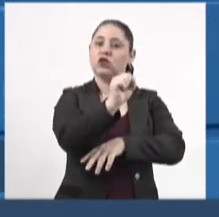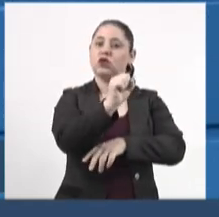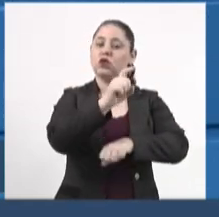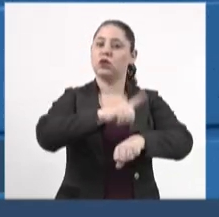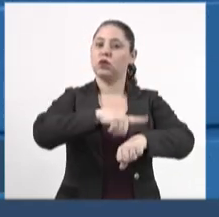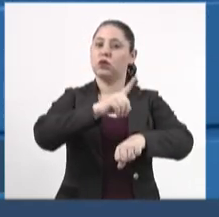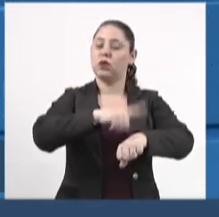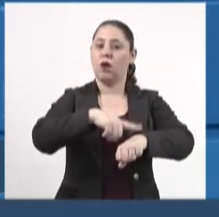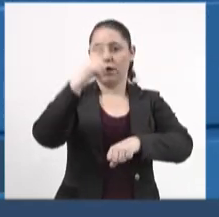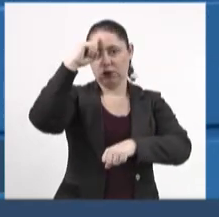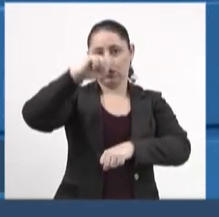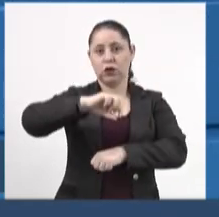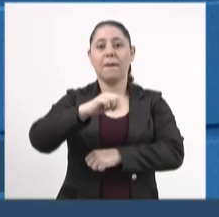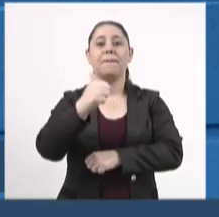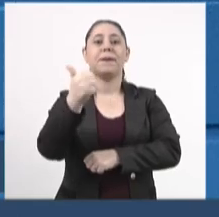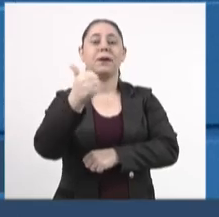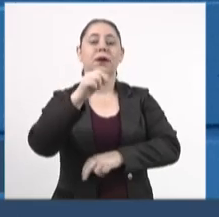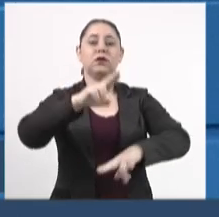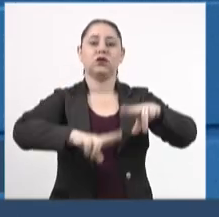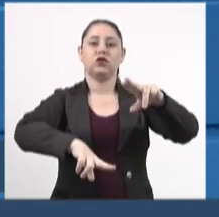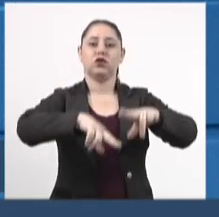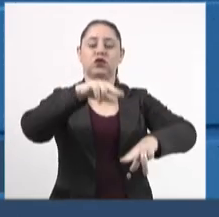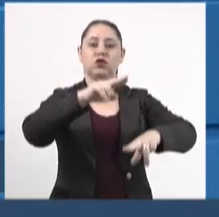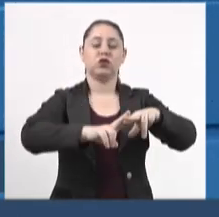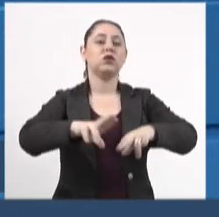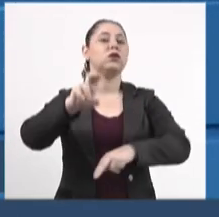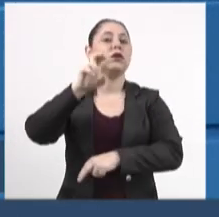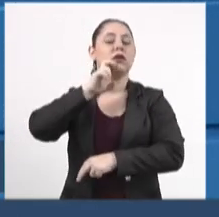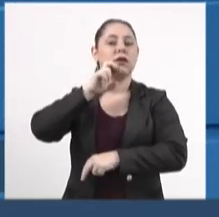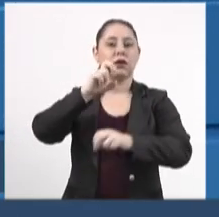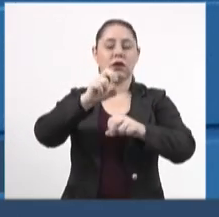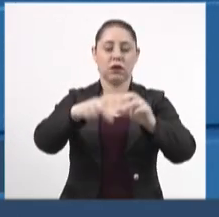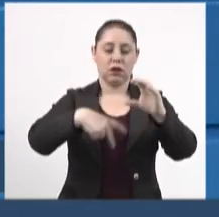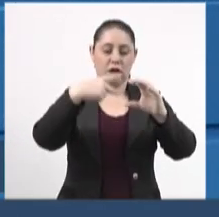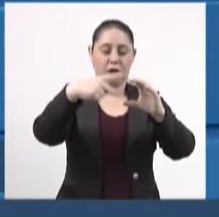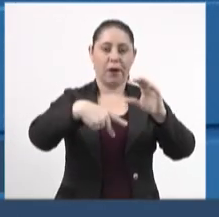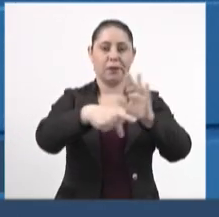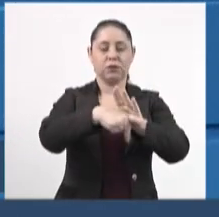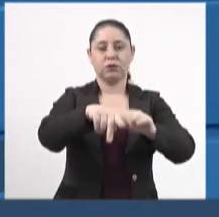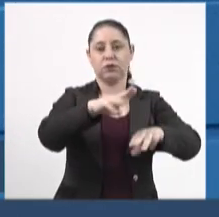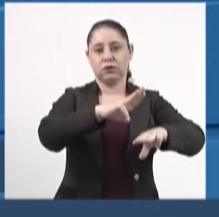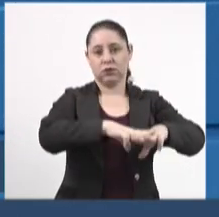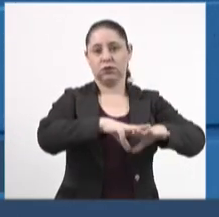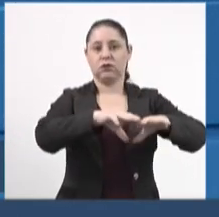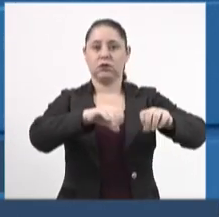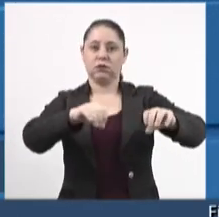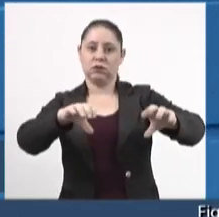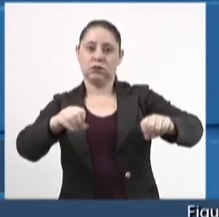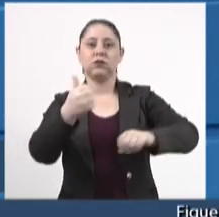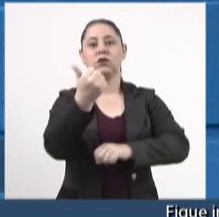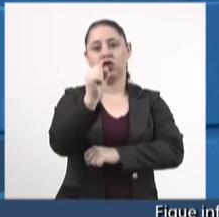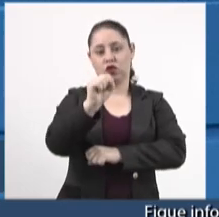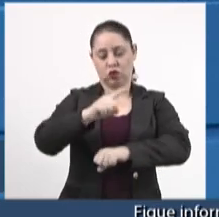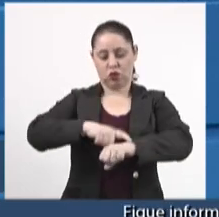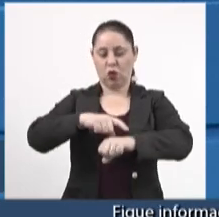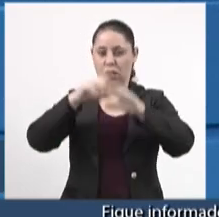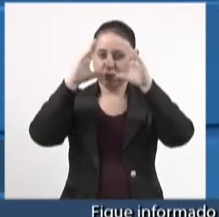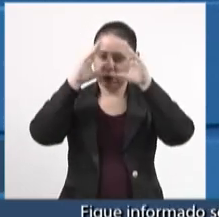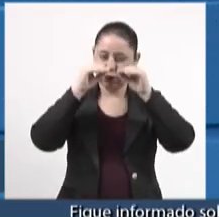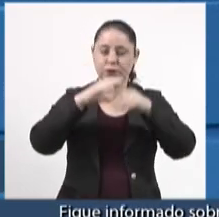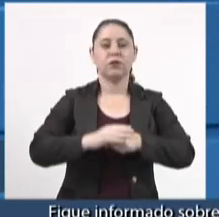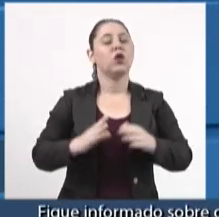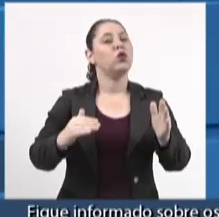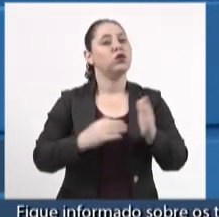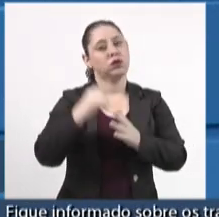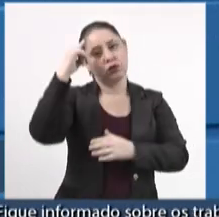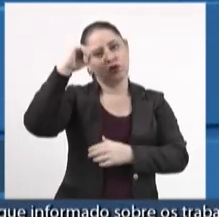horas. Dia 1º de junho, quinta-feira, na Câmara Municipal de Maracaju, às 18 horas. E, por